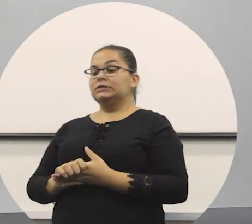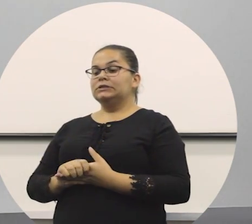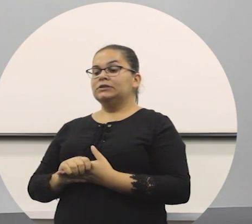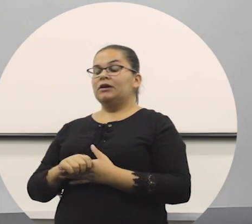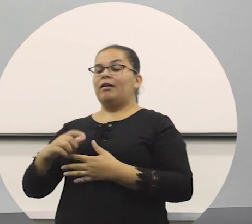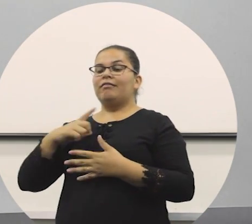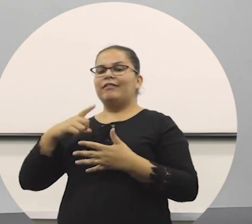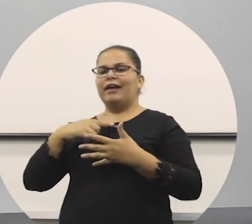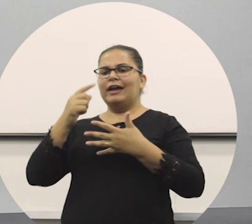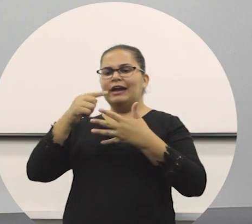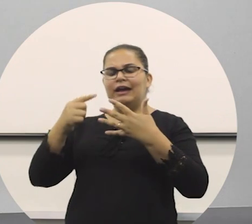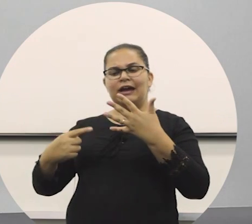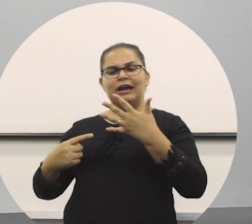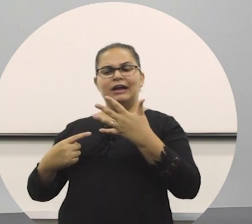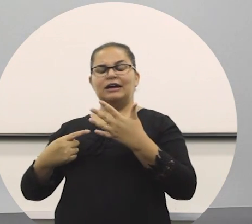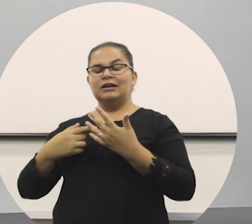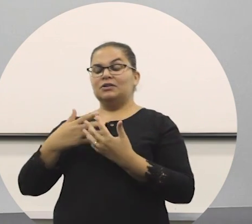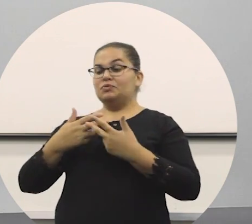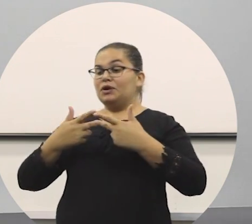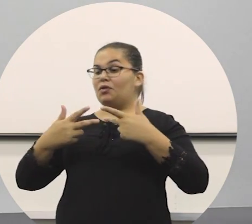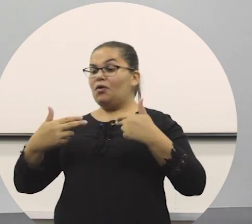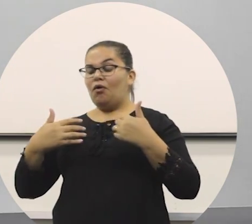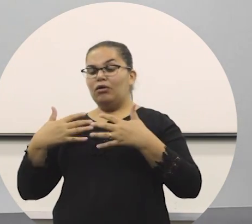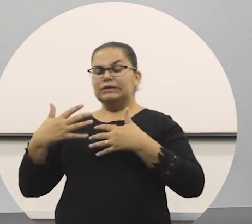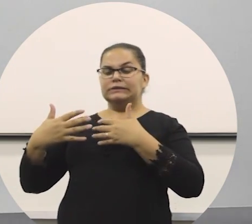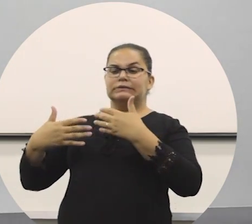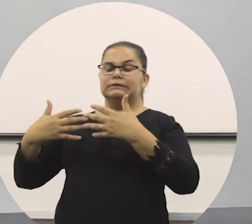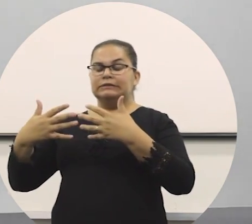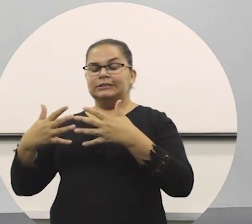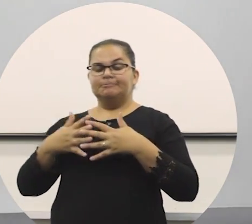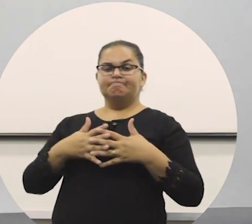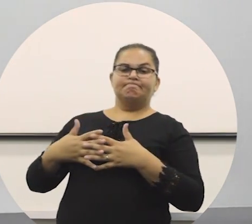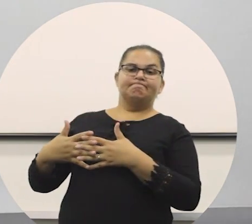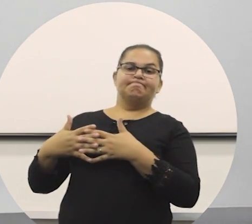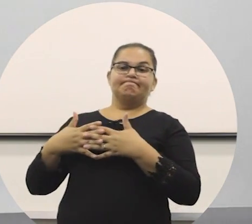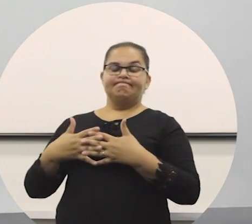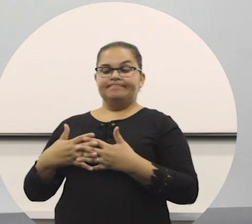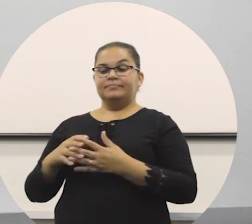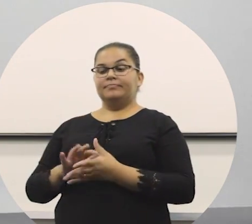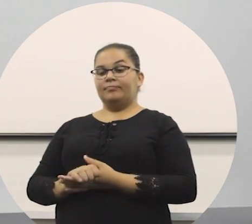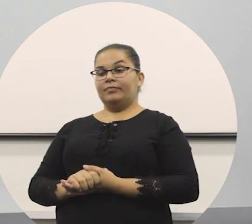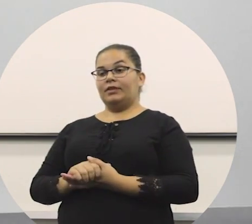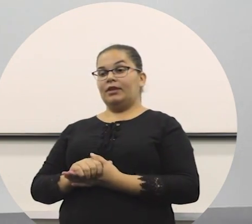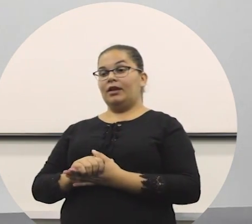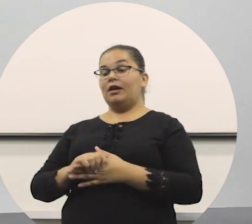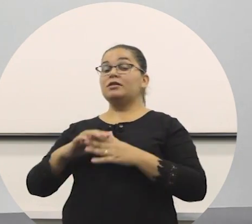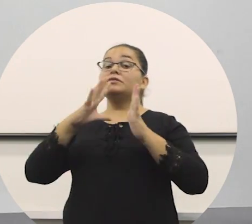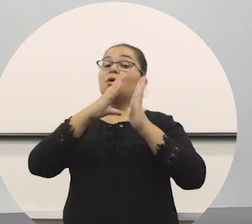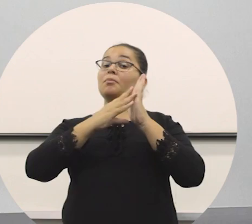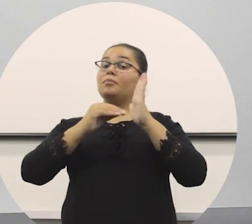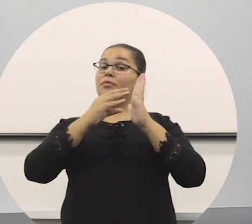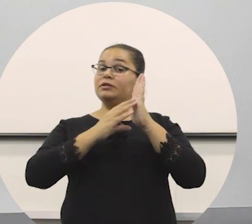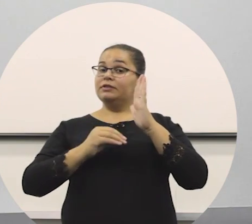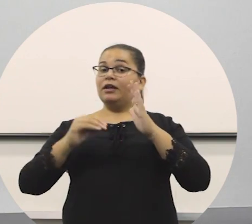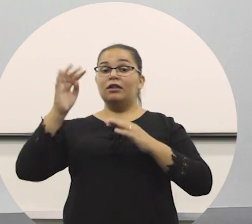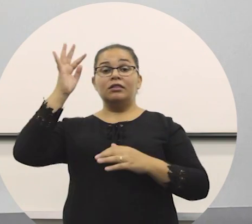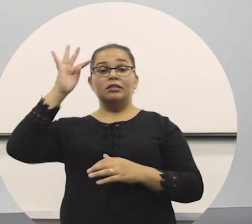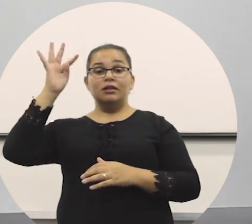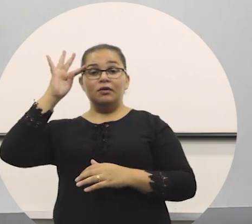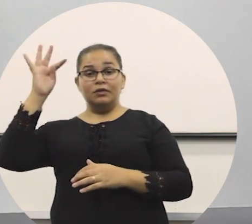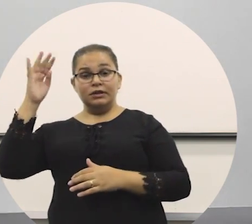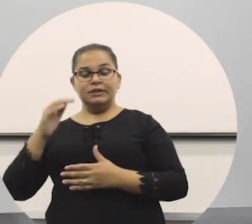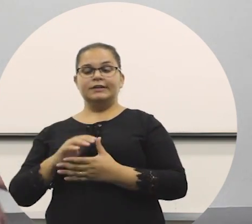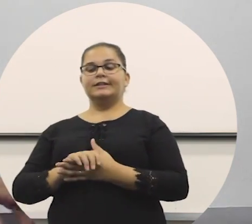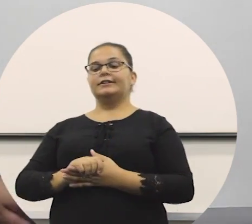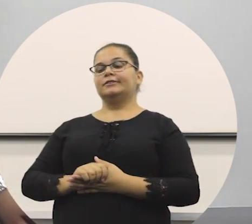muitos elementos acontecendo. E aí, os modelos teóricos mais elegantes são aqueles